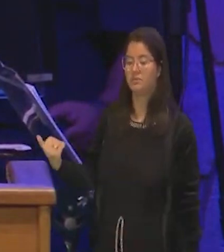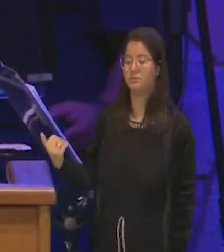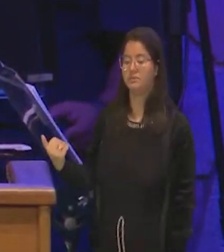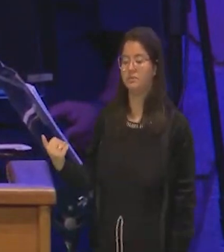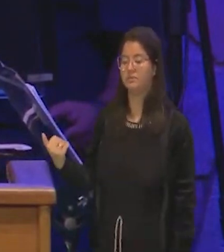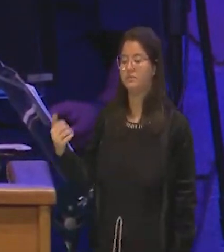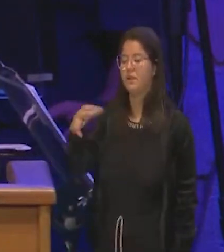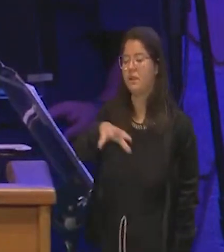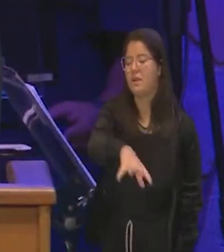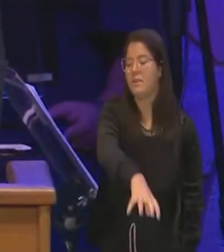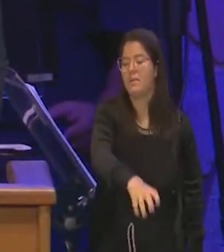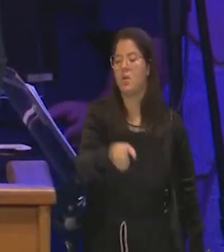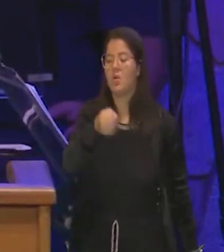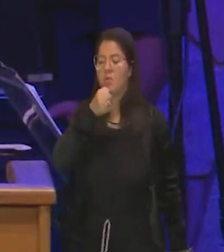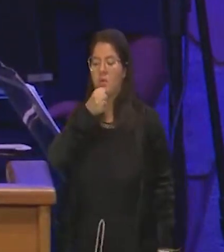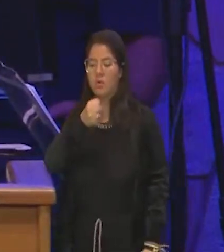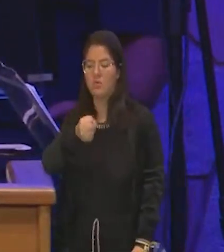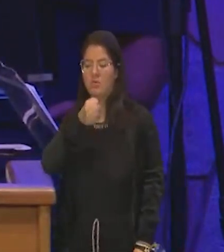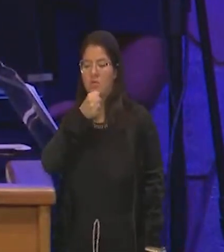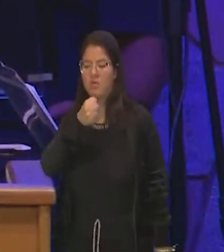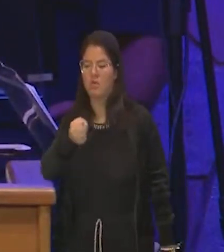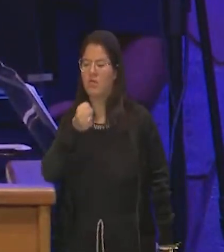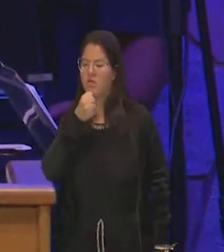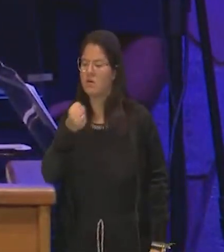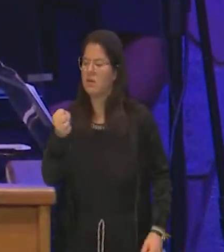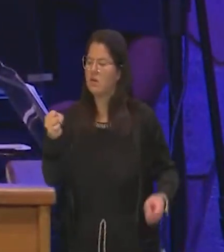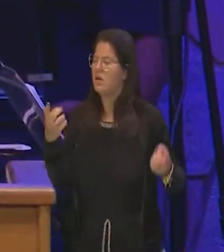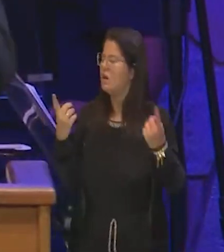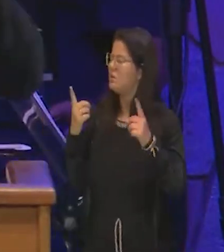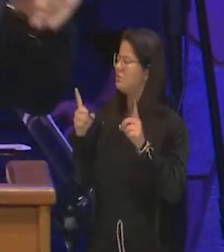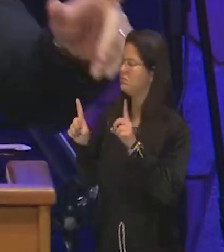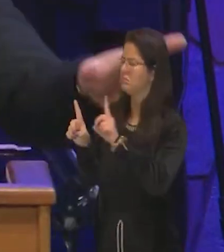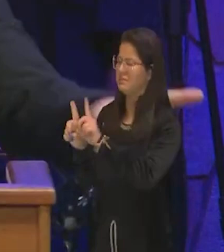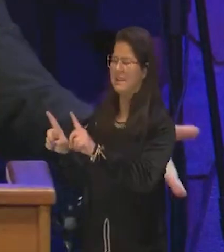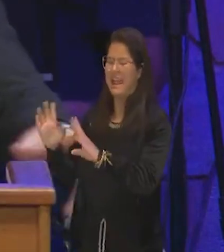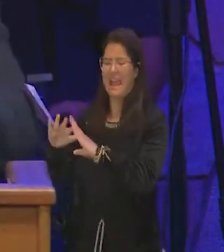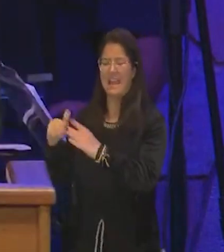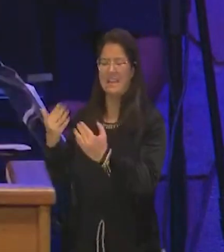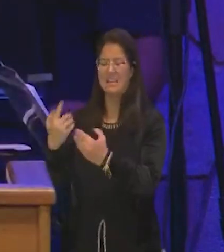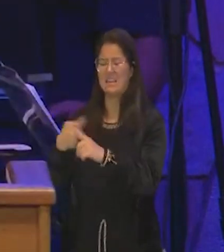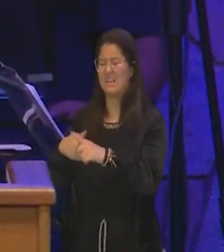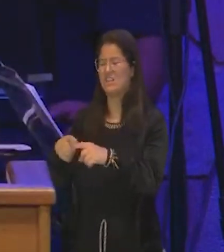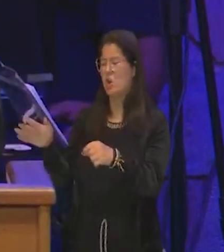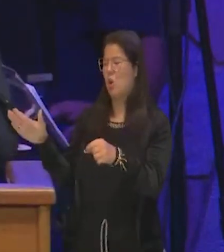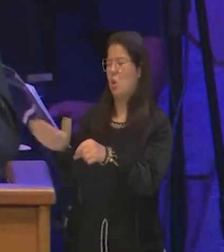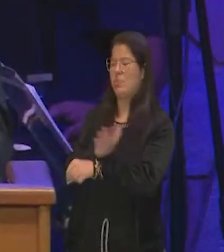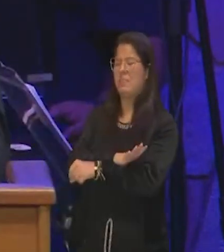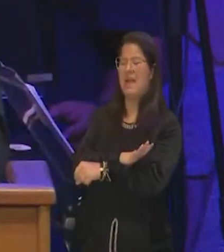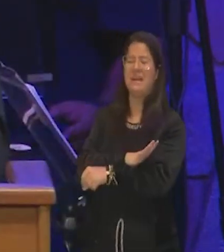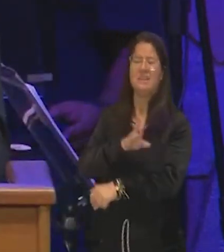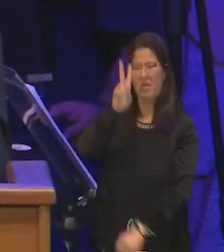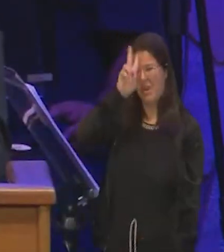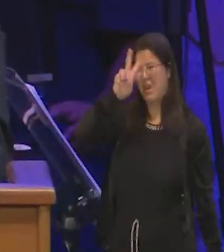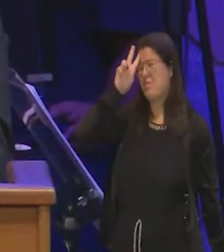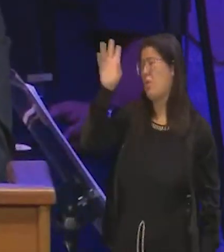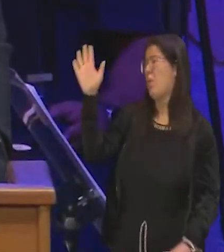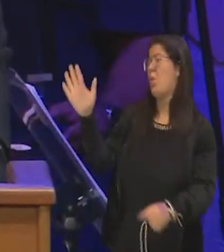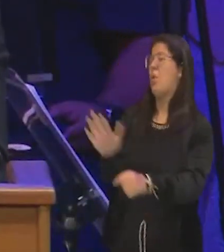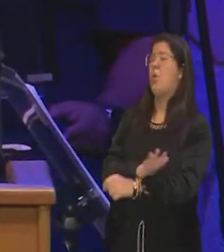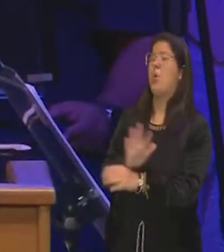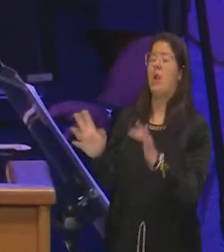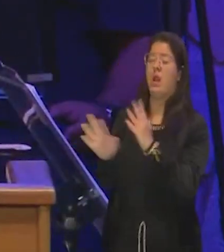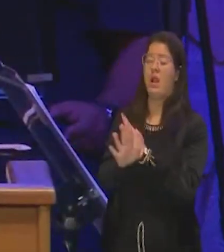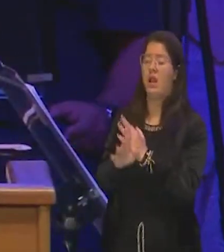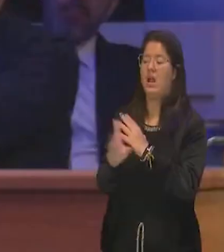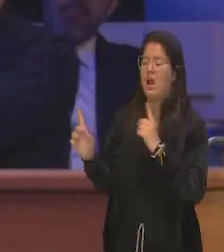o microfone, e eu cheguei perto dele na igreja lotada, era inclusive uma catedral. Eu